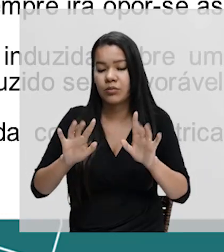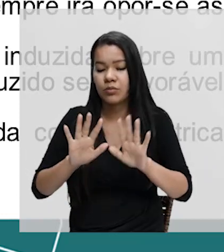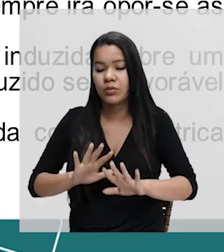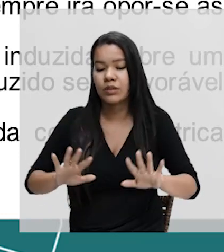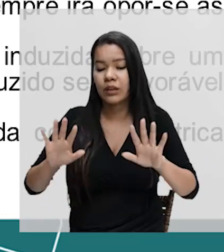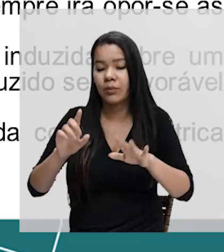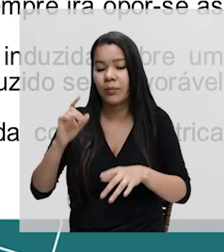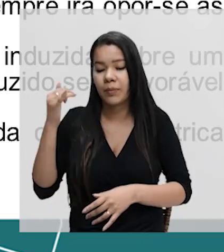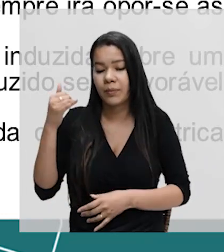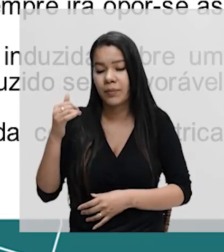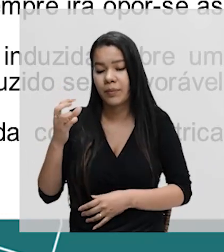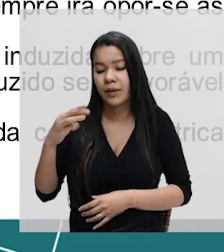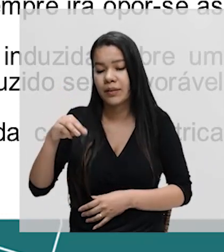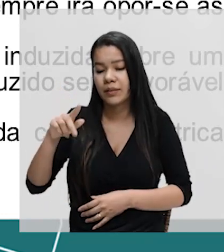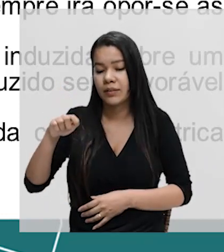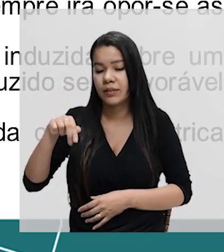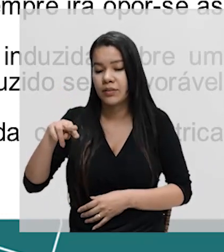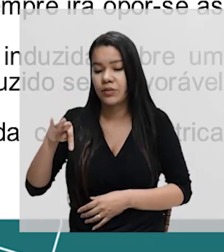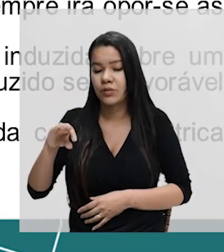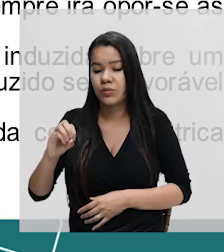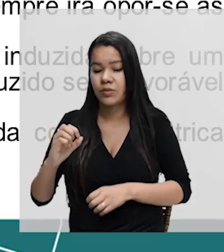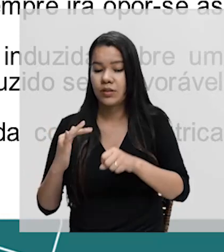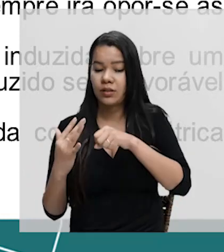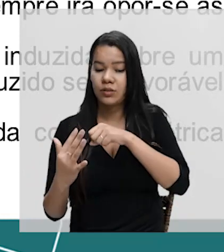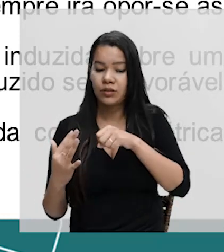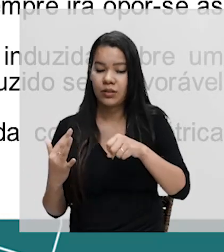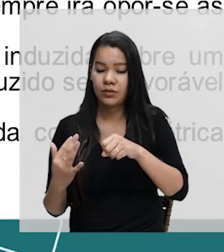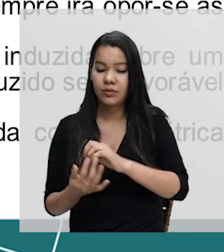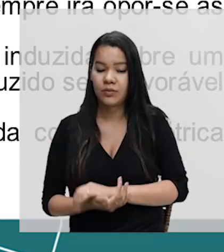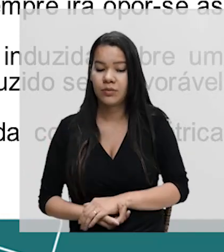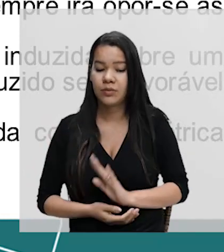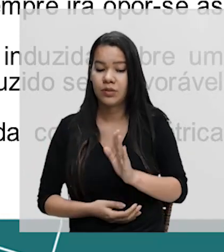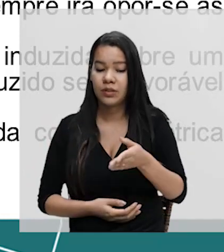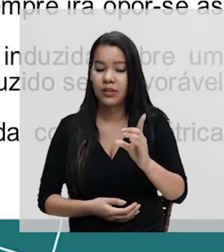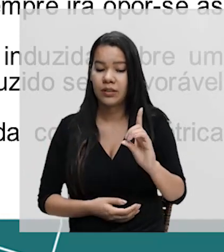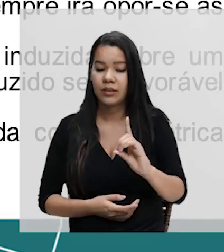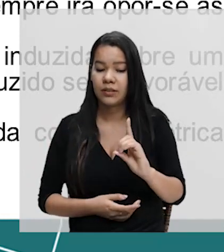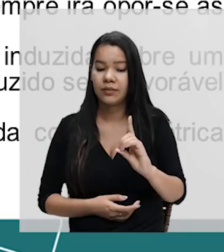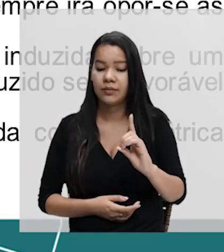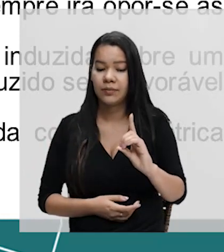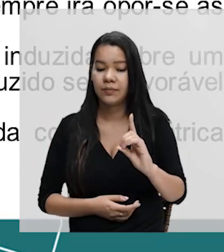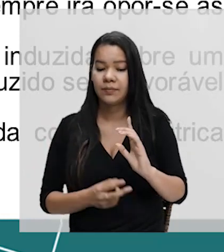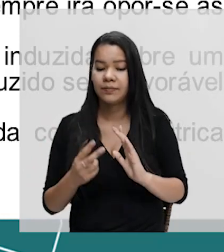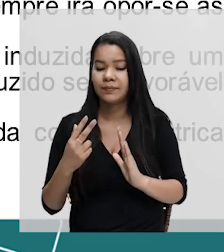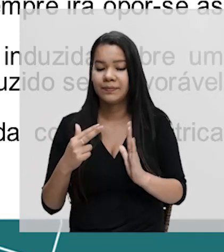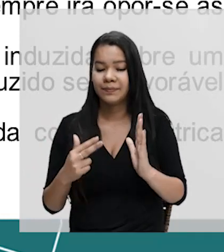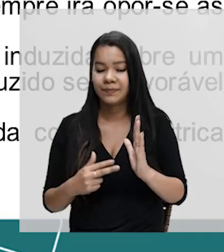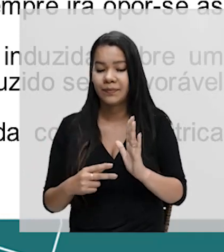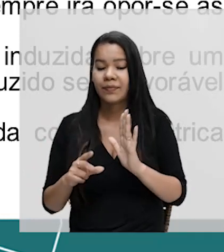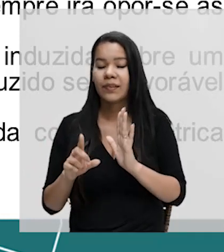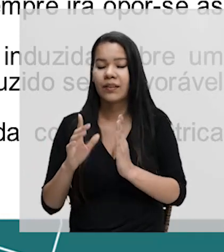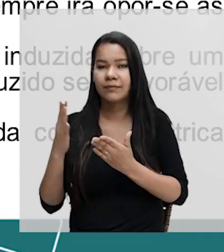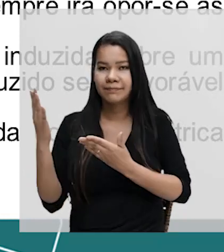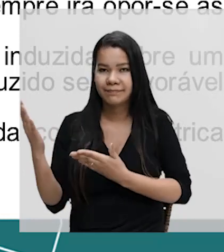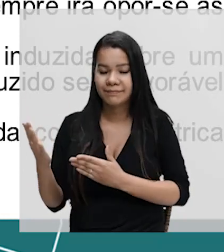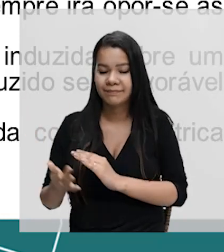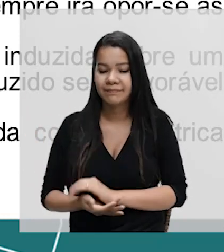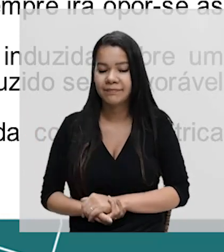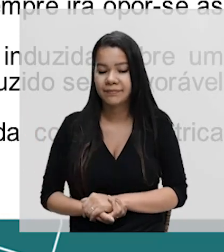ela produzida será favorável às variações do campo magnético externo. E letra E. Por meio da lei de